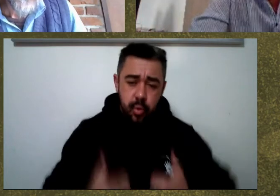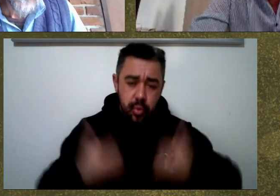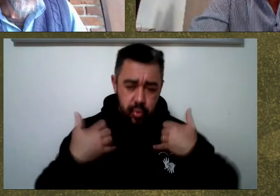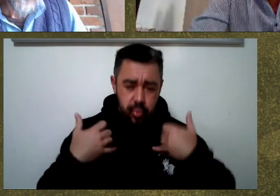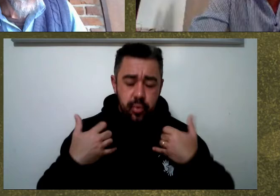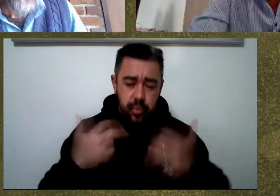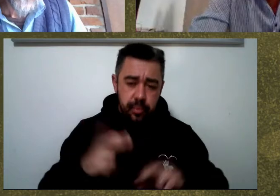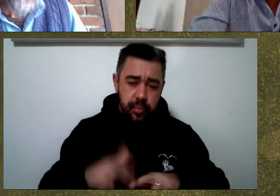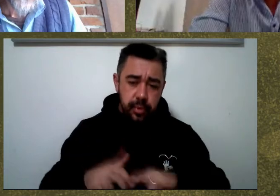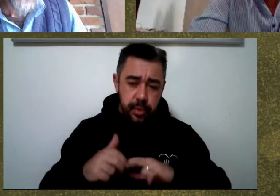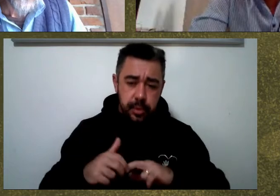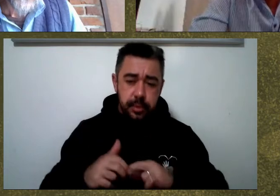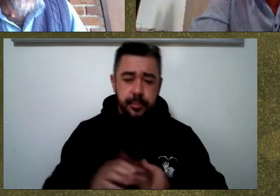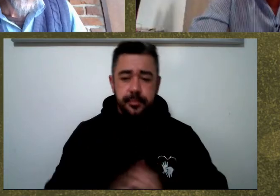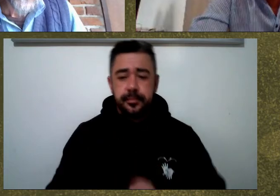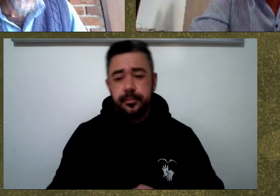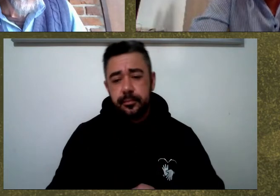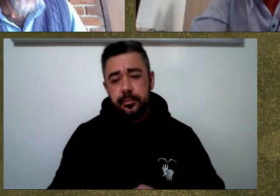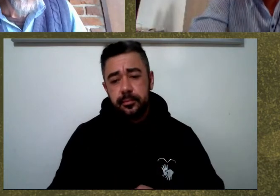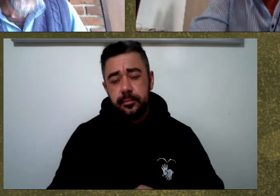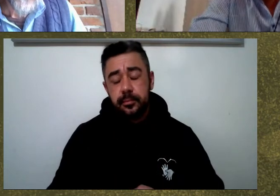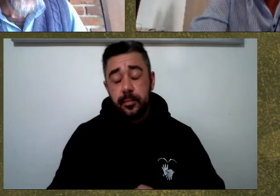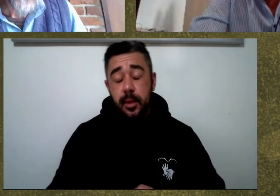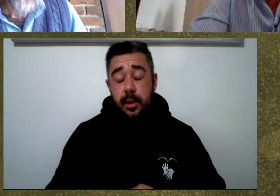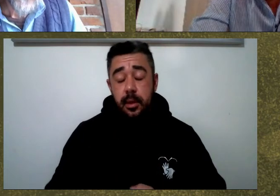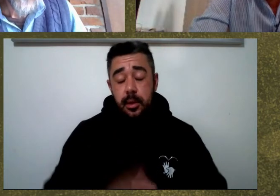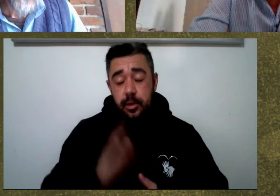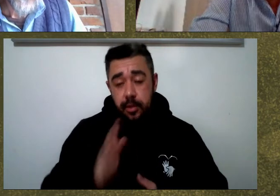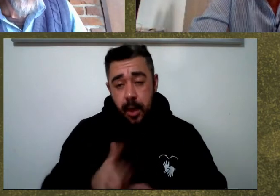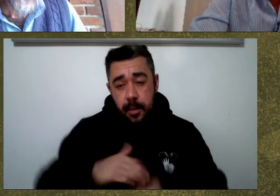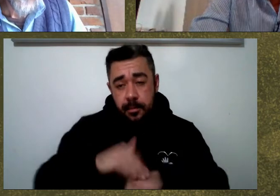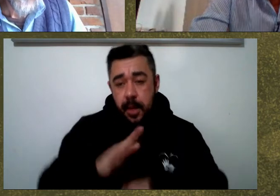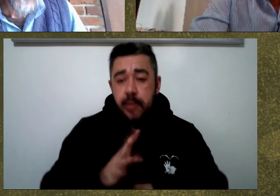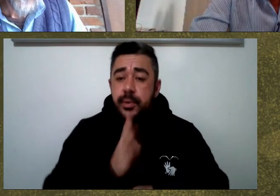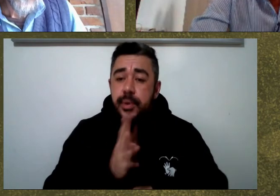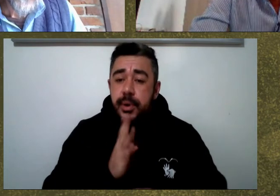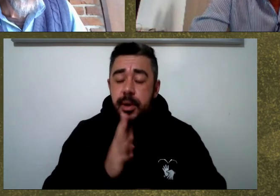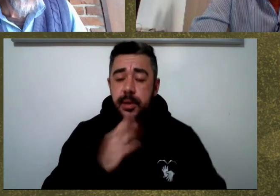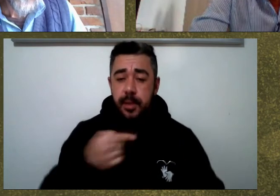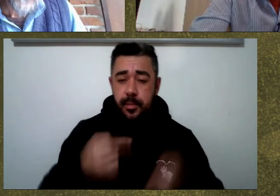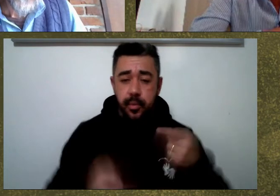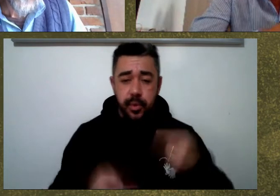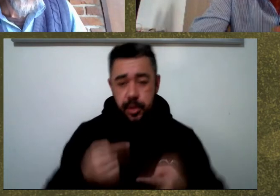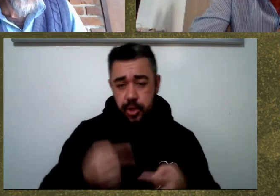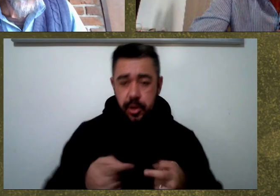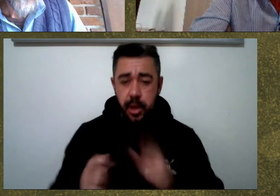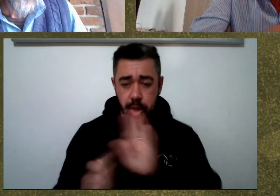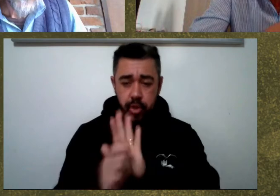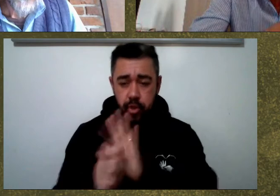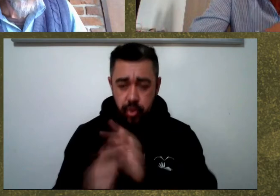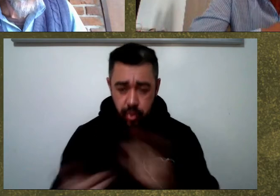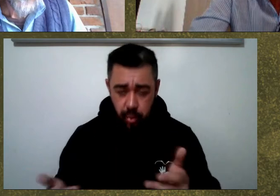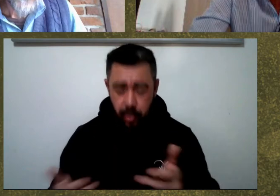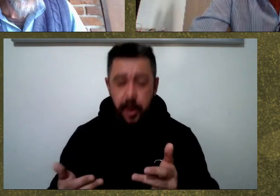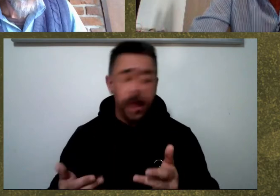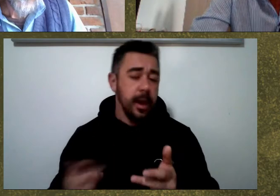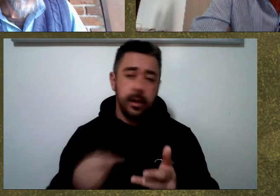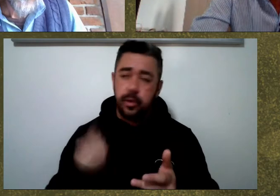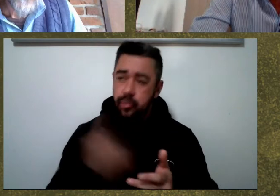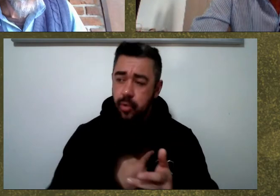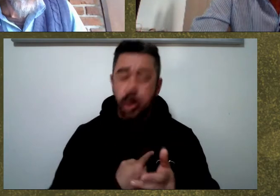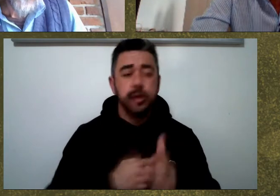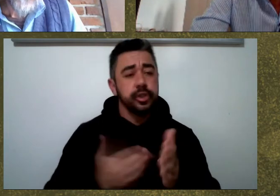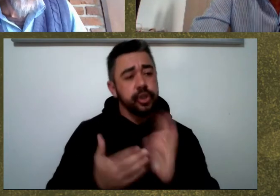que o aspecto talvez mais conhecido das nossas políticas de drogas tem a ver com a descriminalização que foi